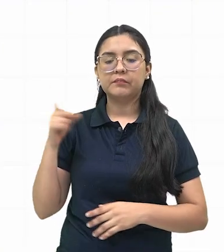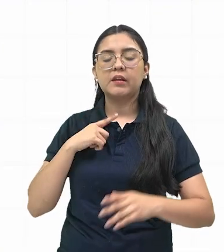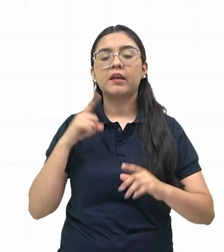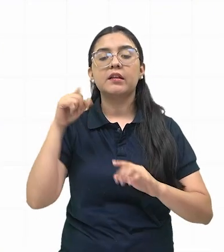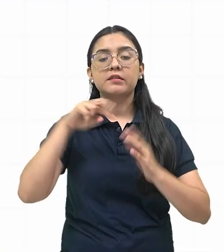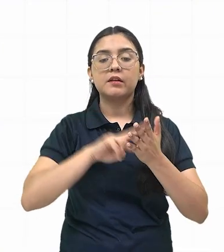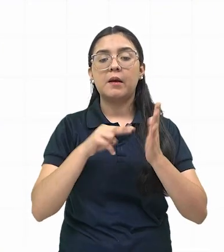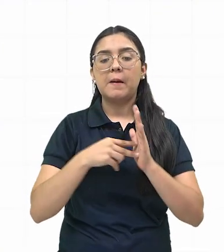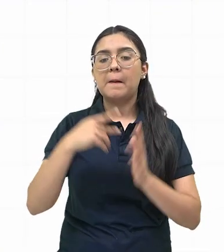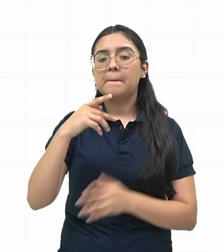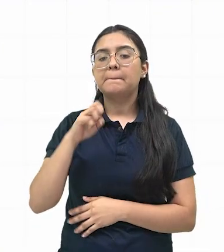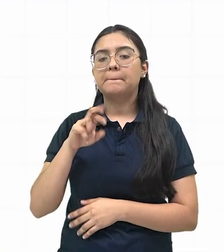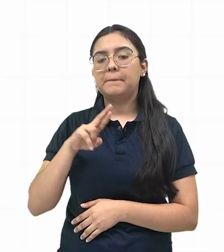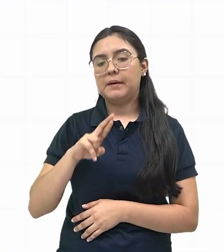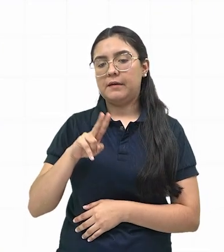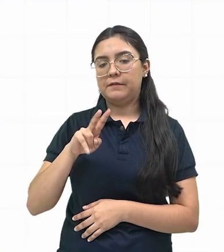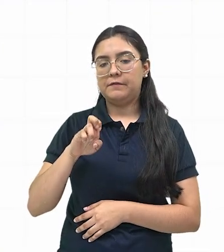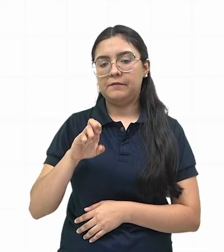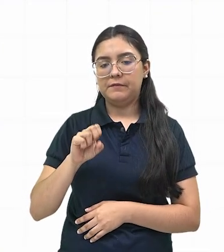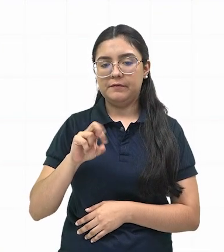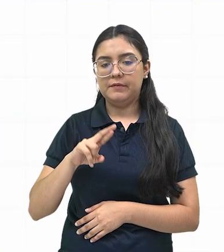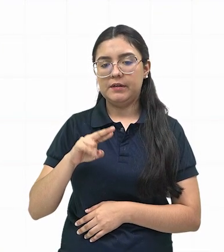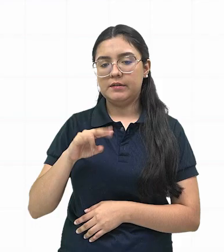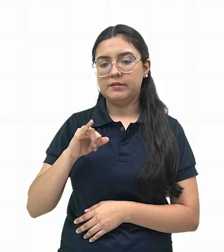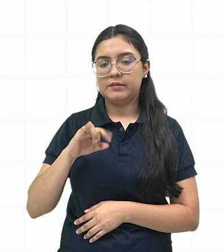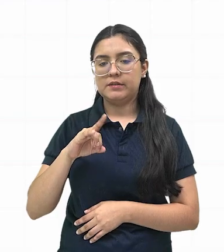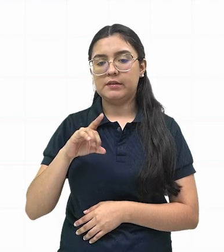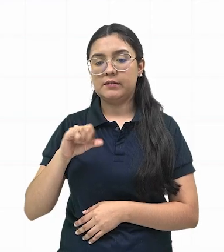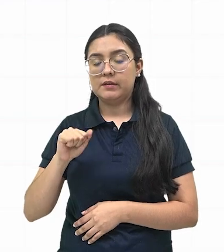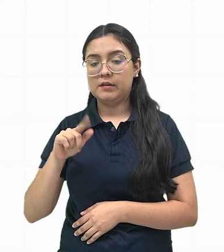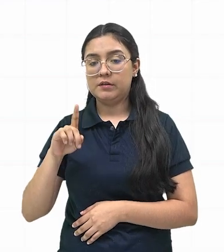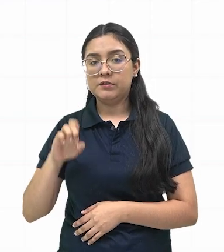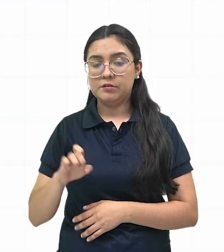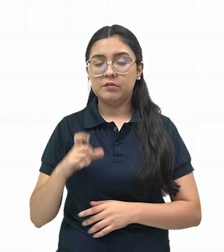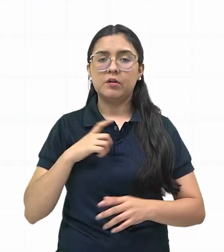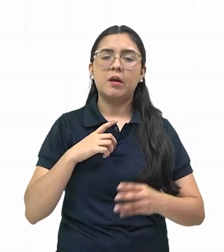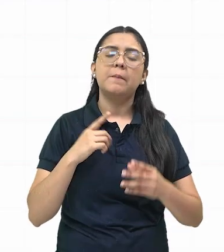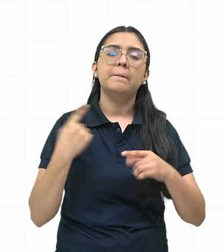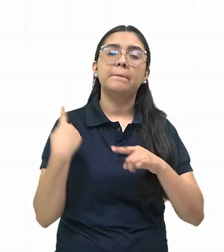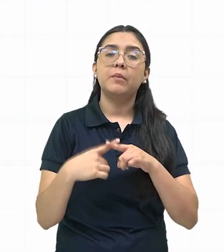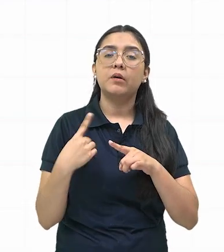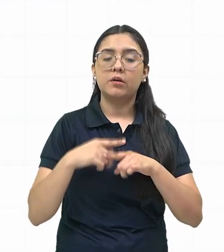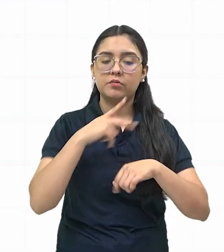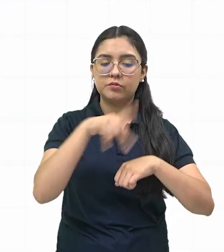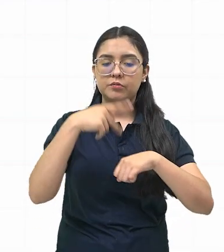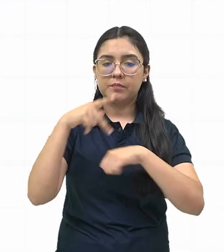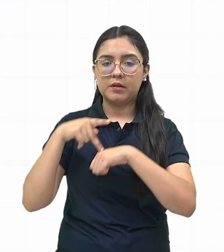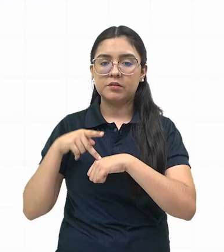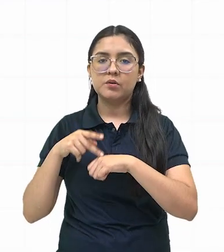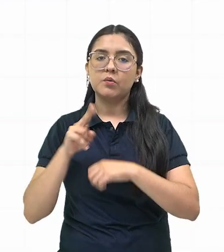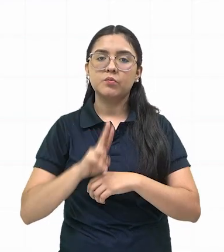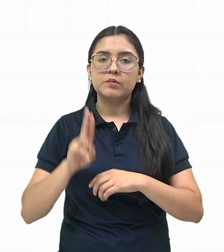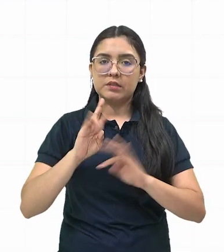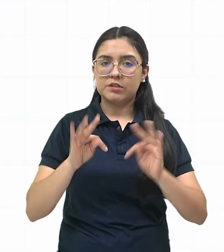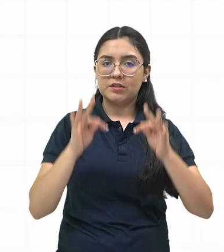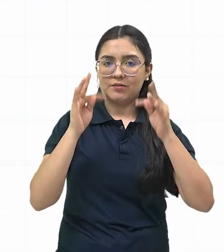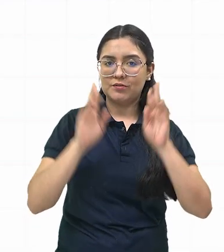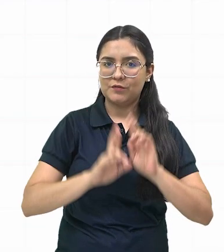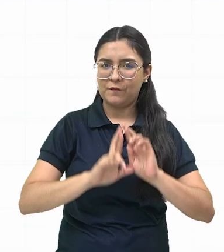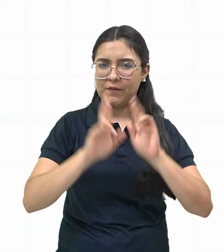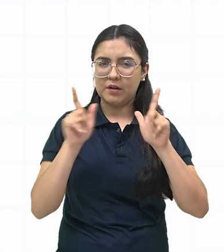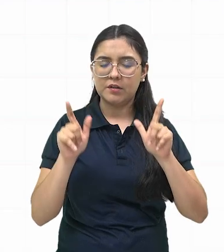Bem, ele vê a globalização como perversidade porque a forma como os países se apropriam dessas tecnologias é